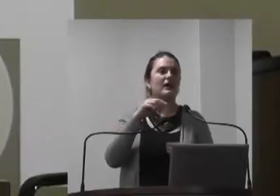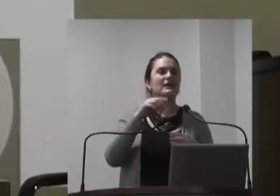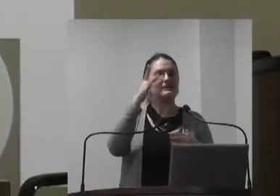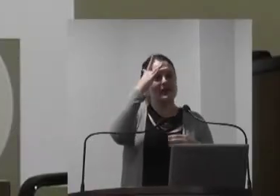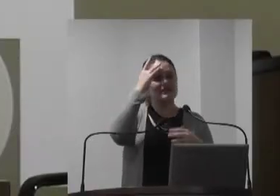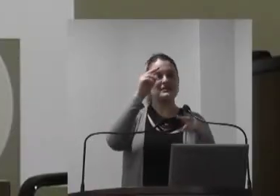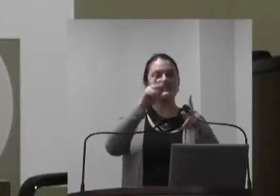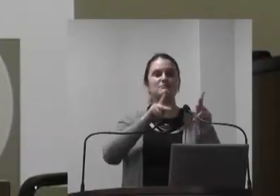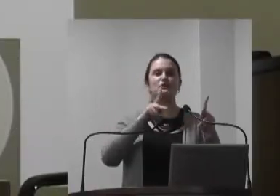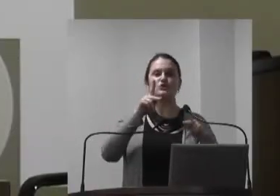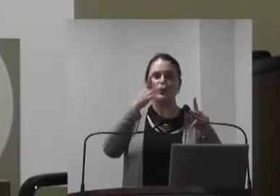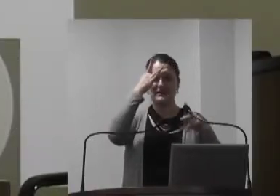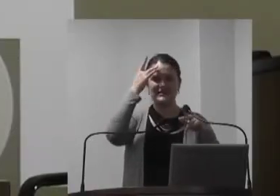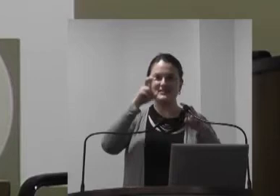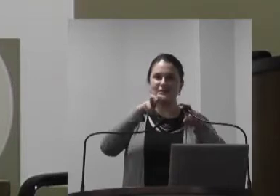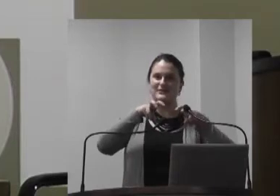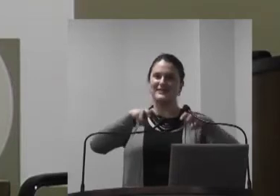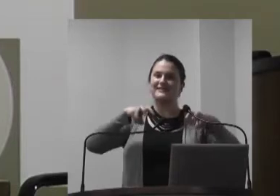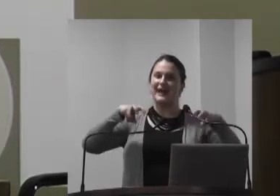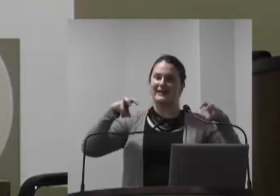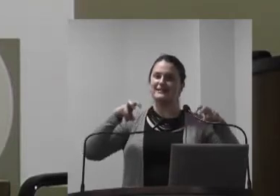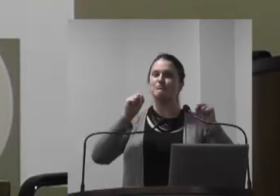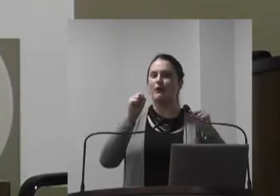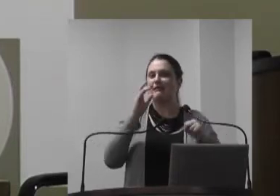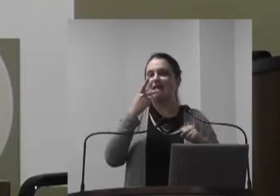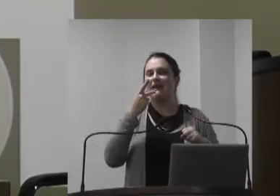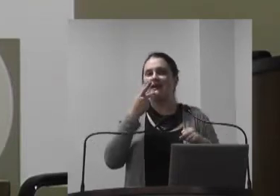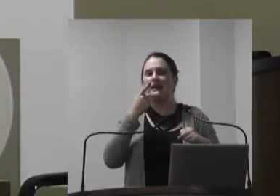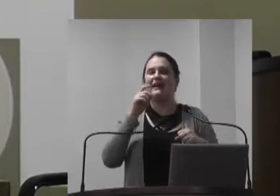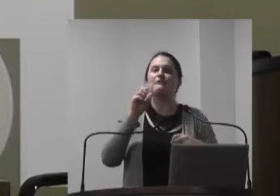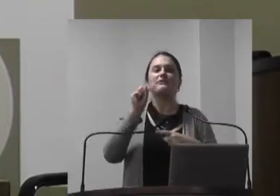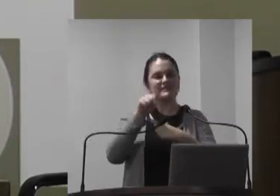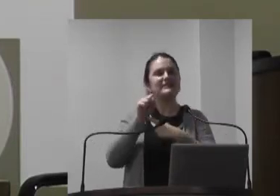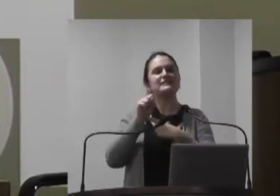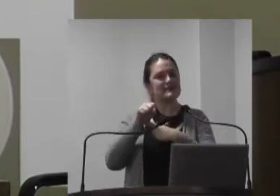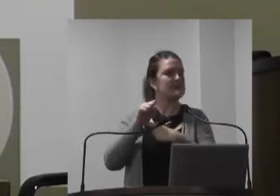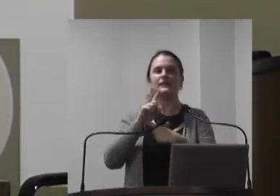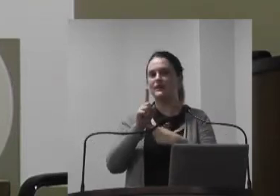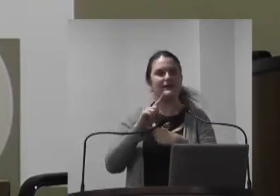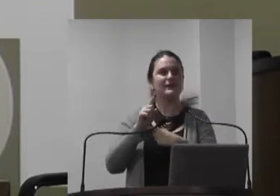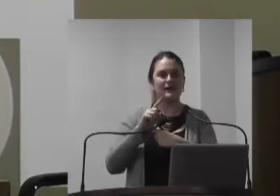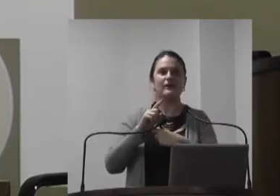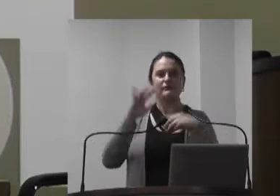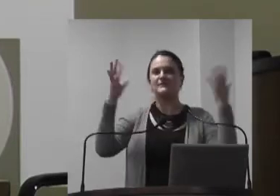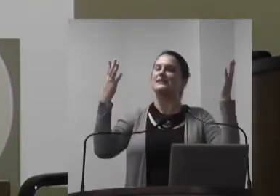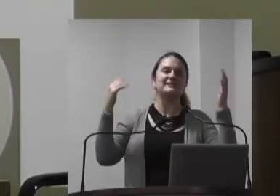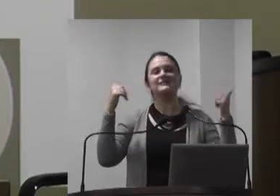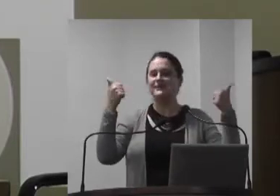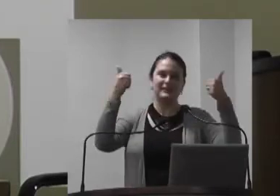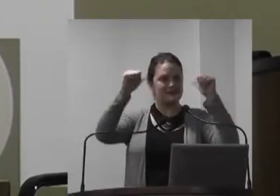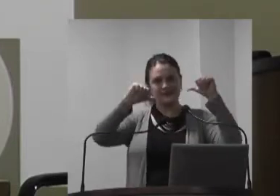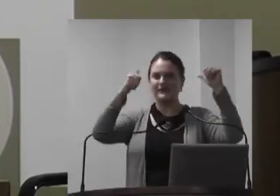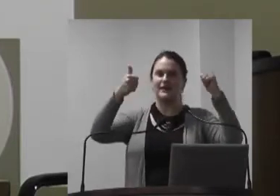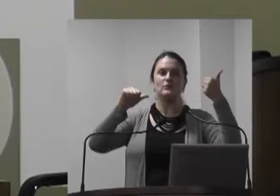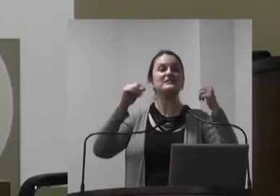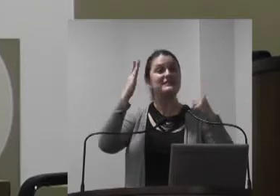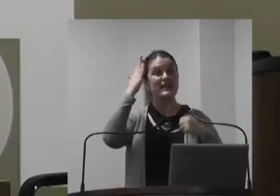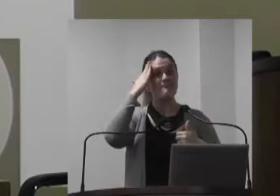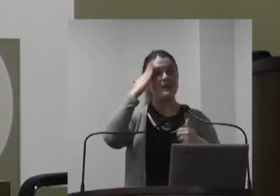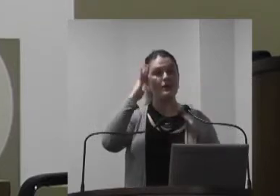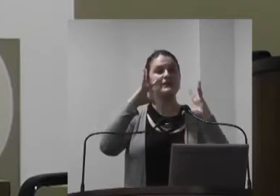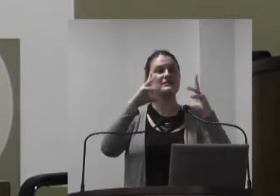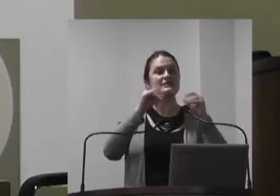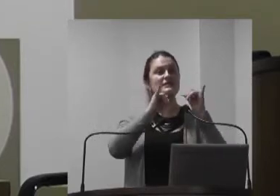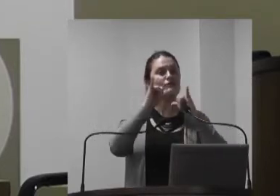sei, né, até as pessoas que estão sentadas podem fazer que sim, que não, fazer sim, sim, não,